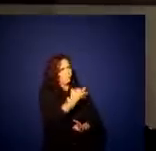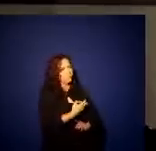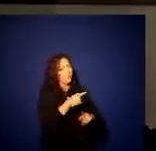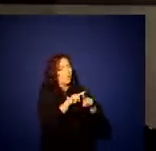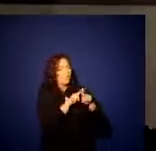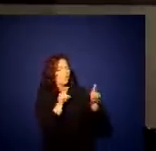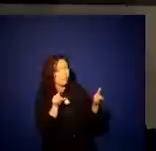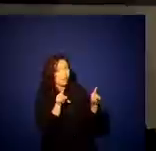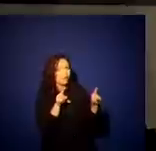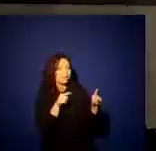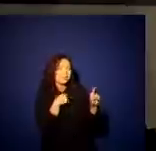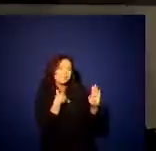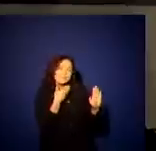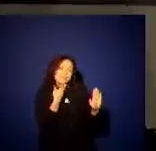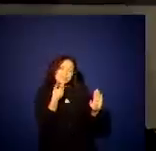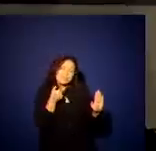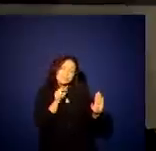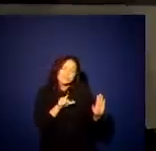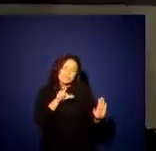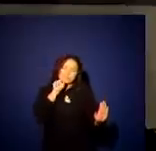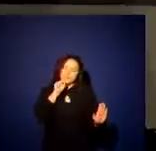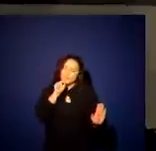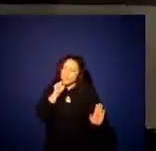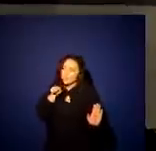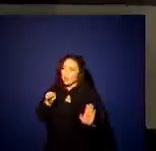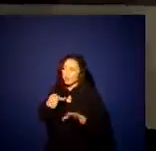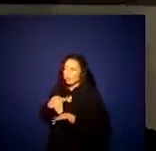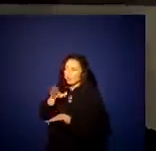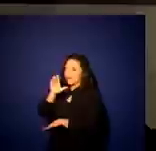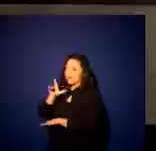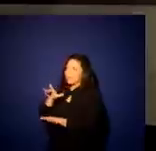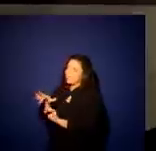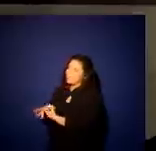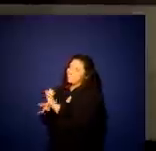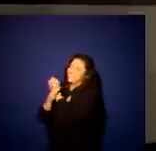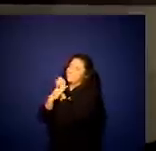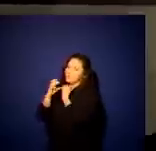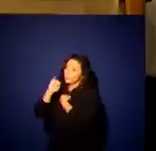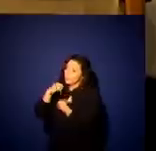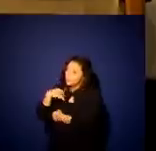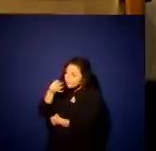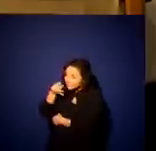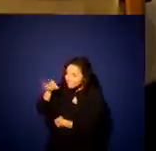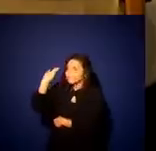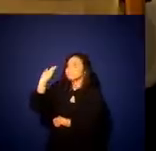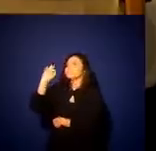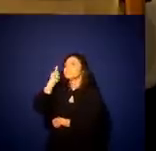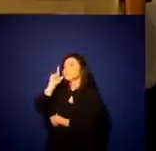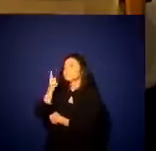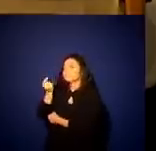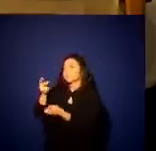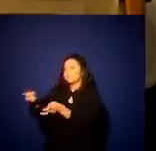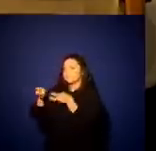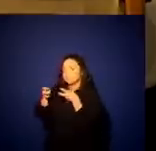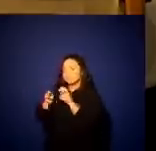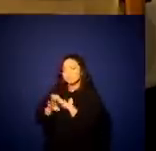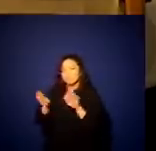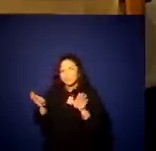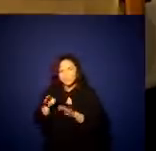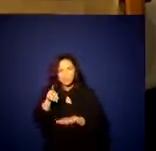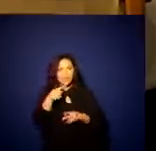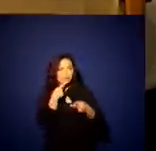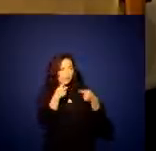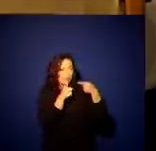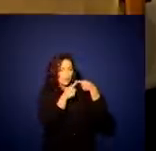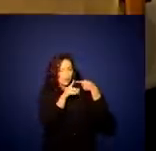prefiro Playstation que também se a gente acertar vai levar lá acho que dizer que o segundo bom que você mais gosta é o Banco do Brasil